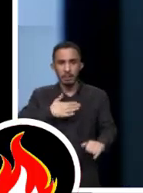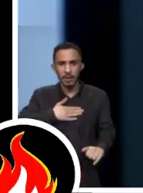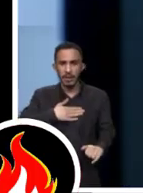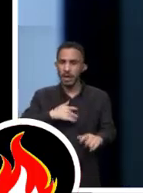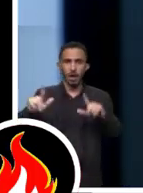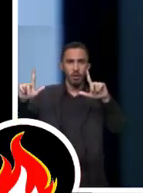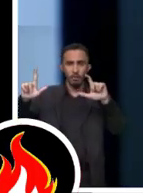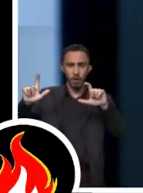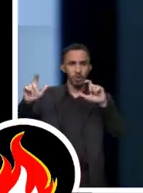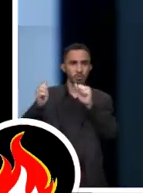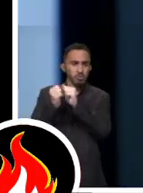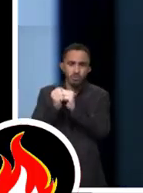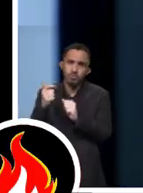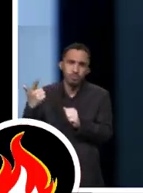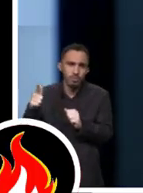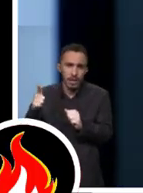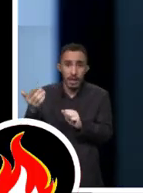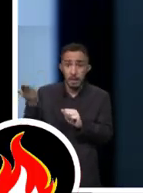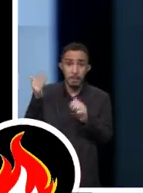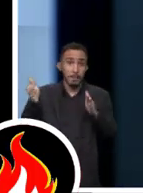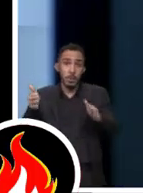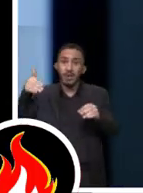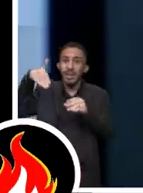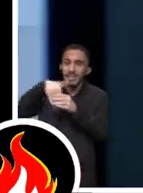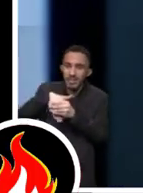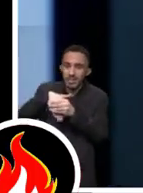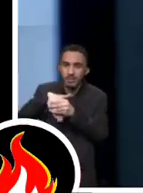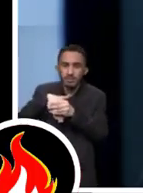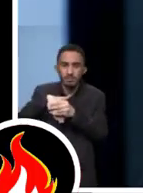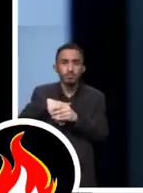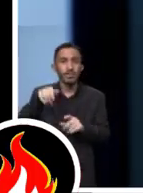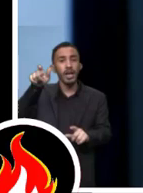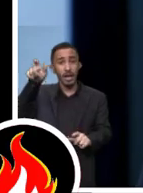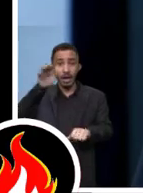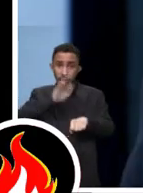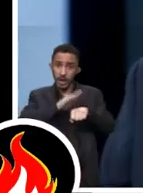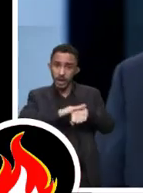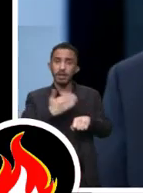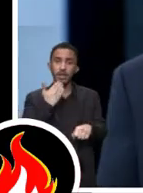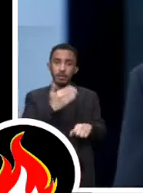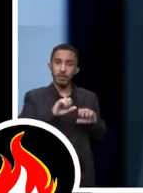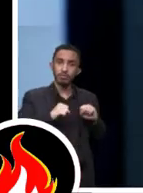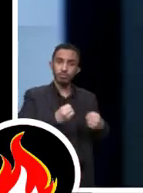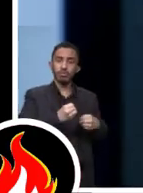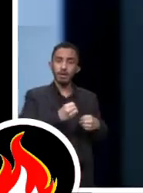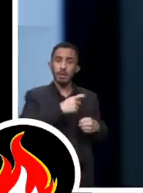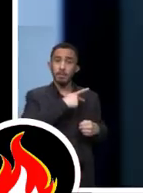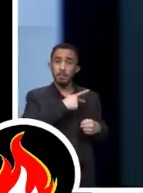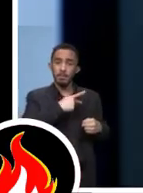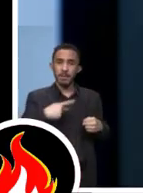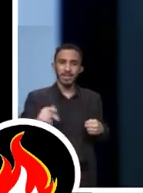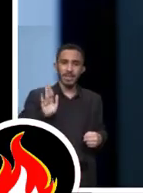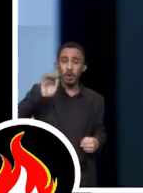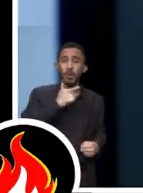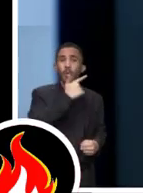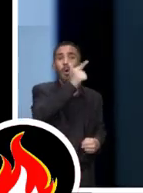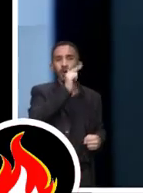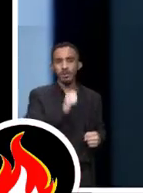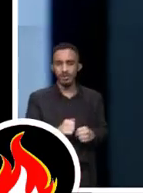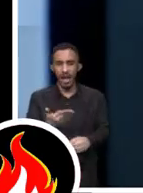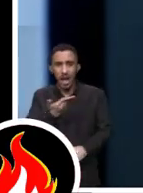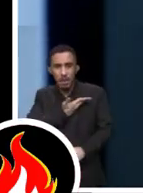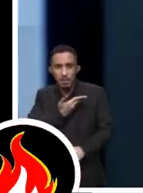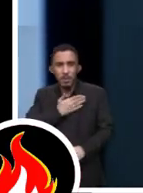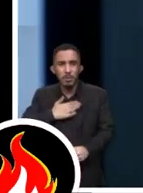que eu não tenho foto com ele por ocasião das eleições ele tinha um candidato próprio aprenda a república outra coisa como é que